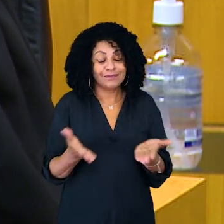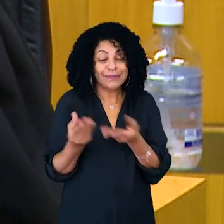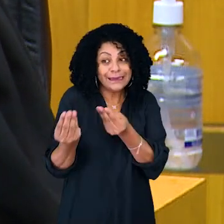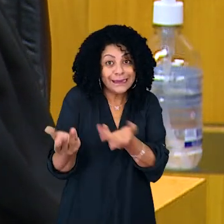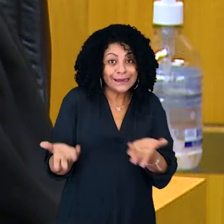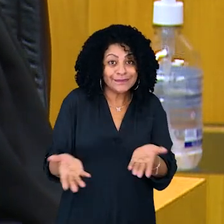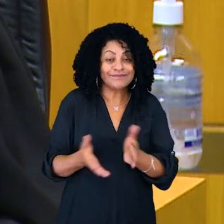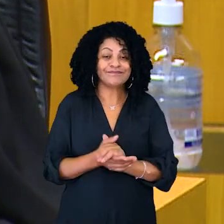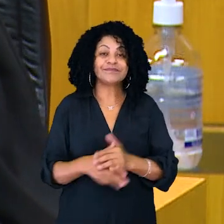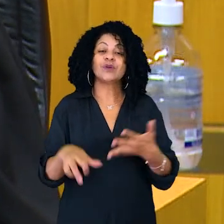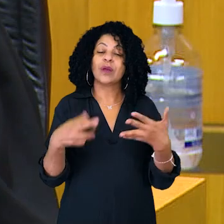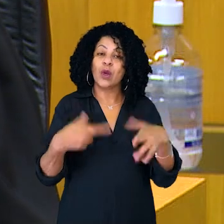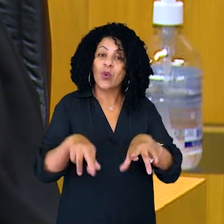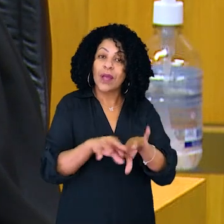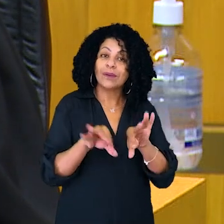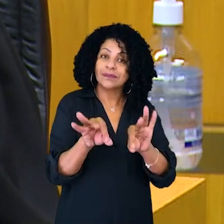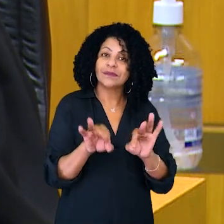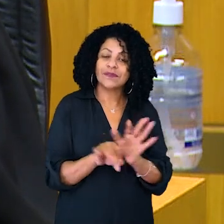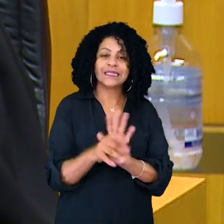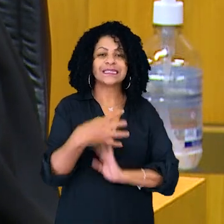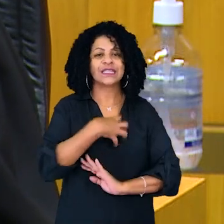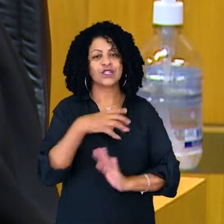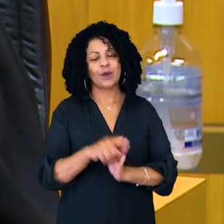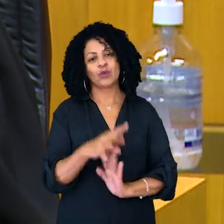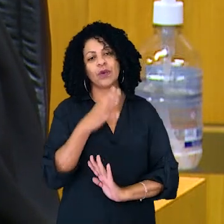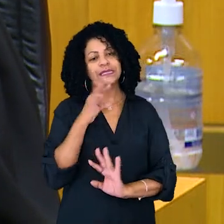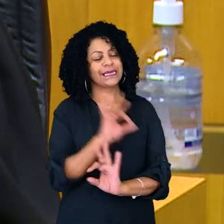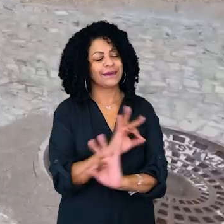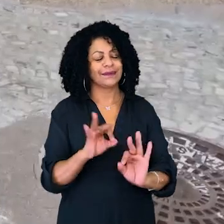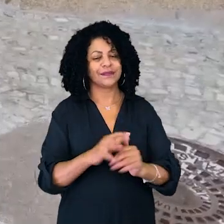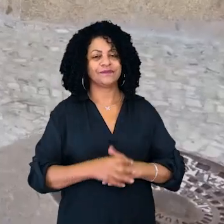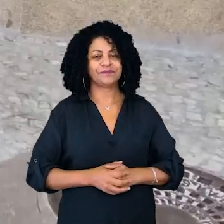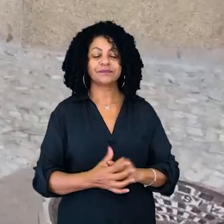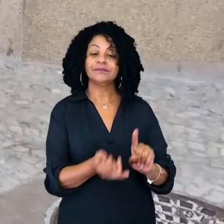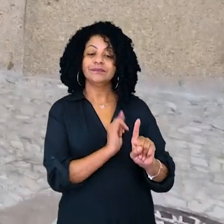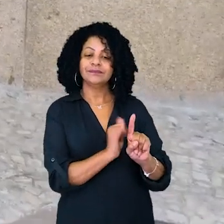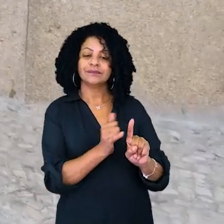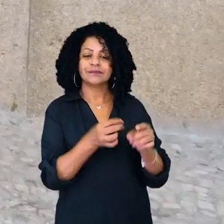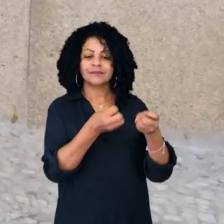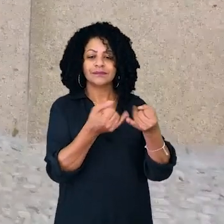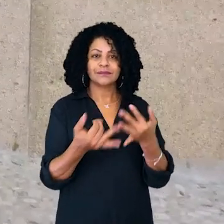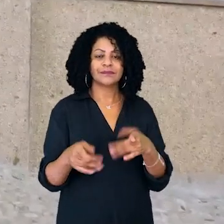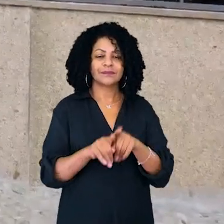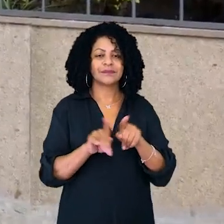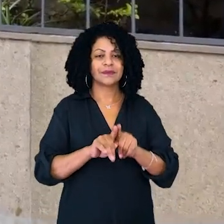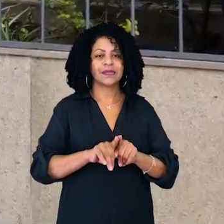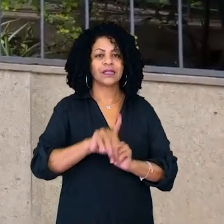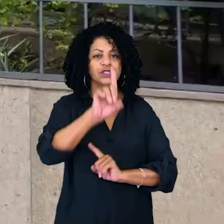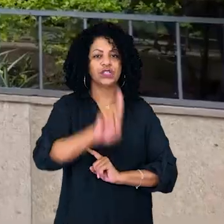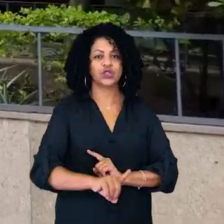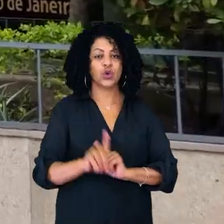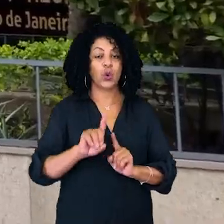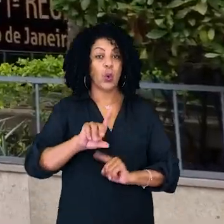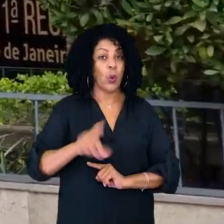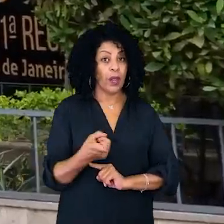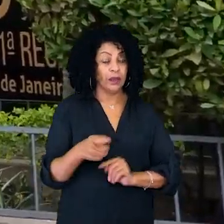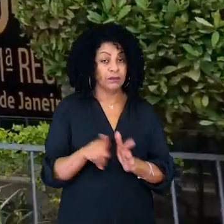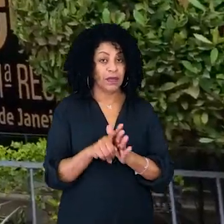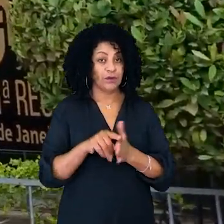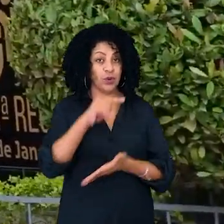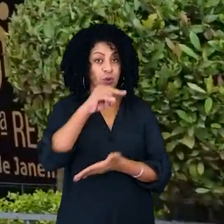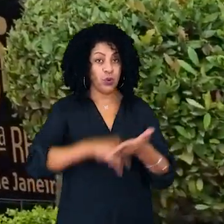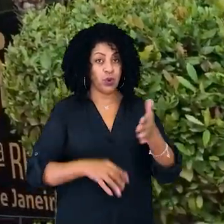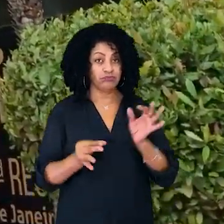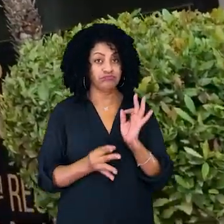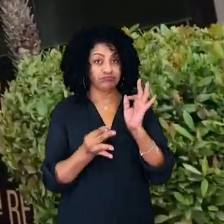de miserabilidade e recurso de revista, que eu voto no sentido de não conhecer. O relator afirmou também que o ex-diretor apresentou os documentos